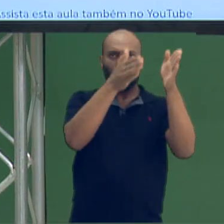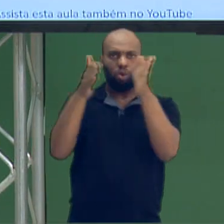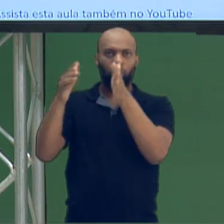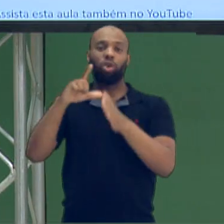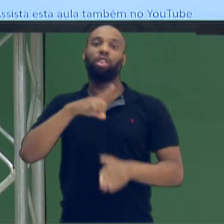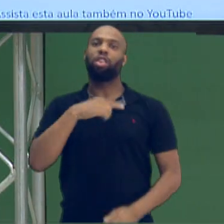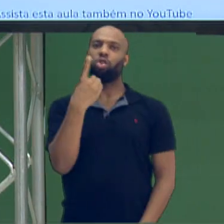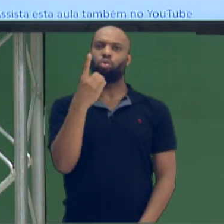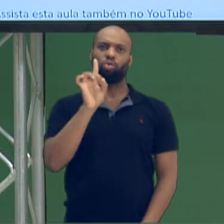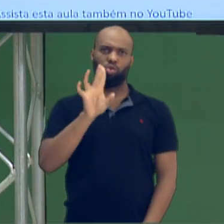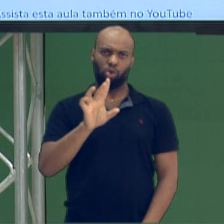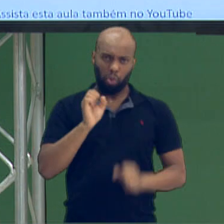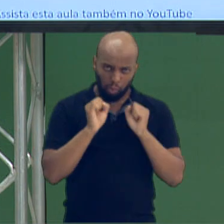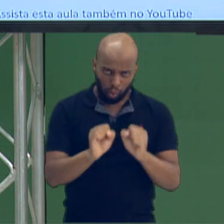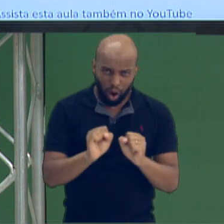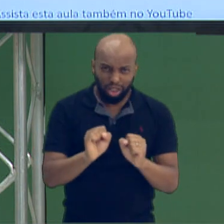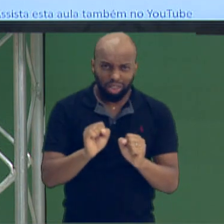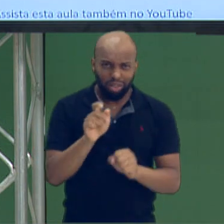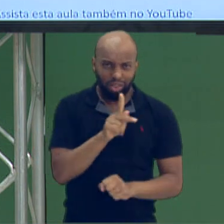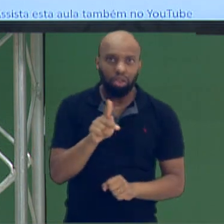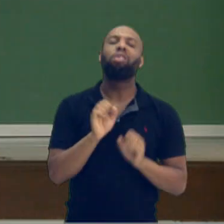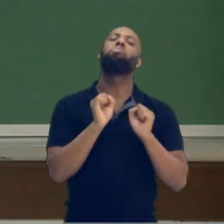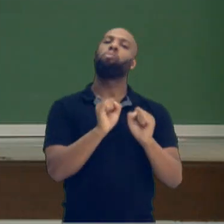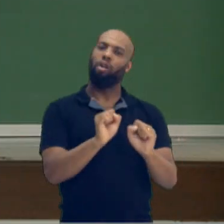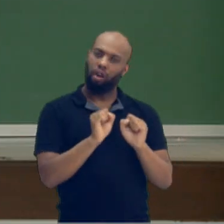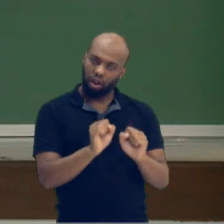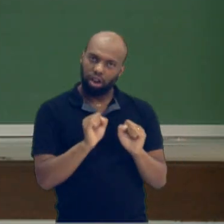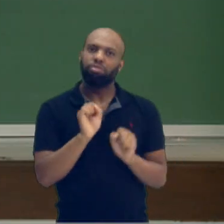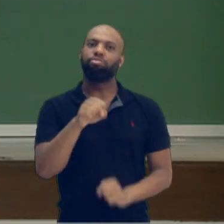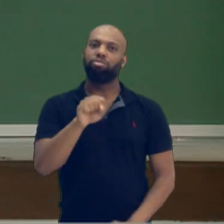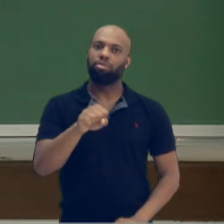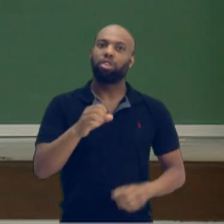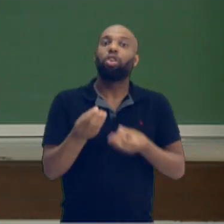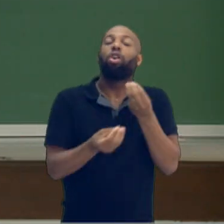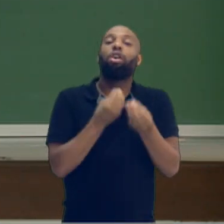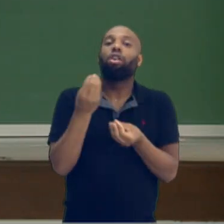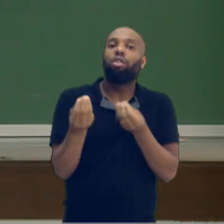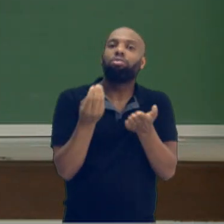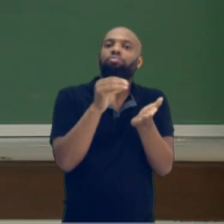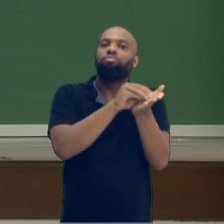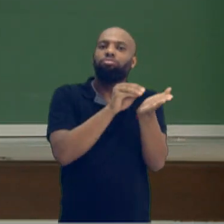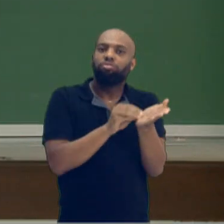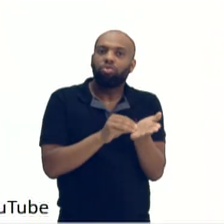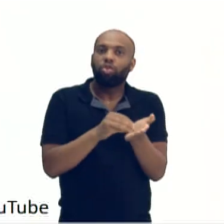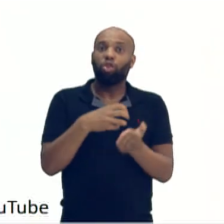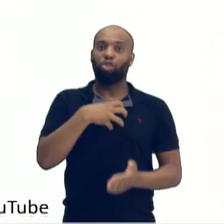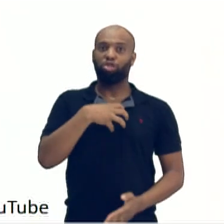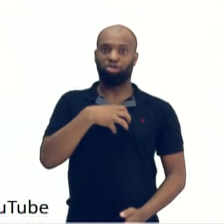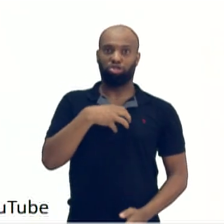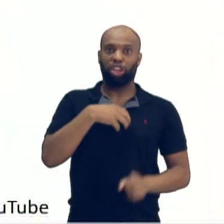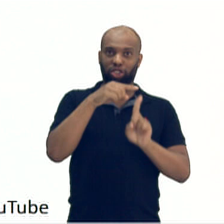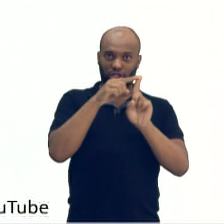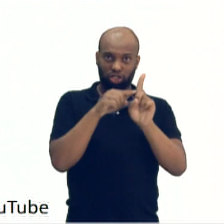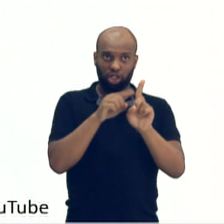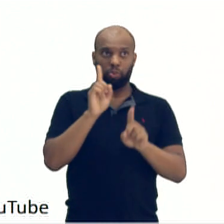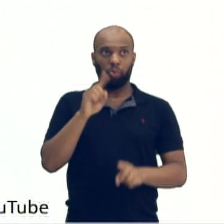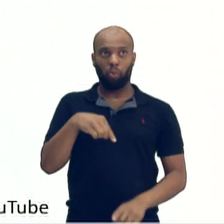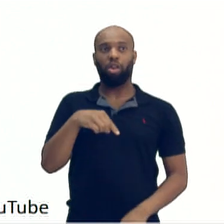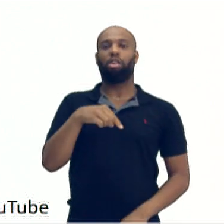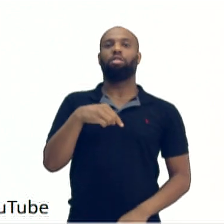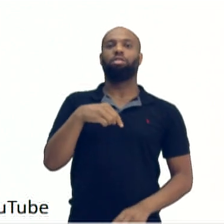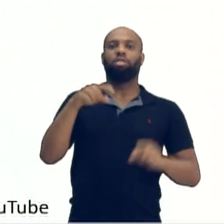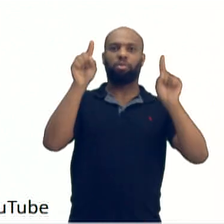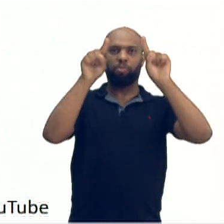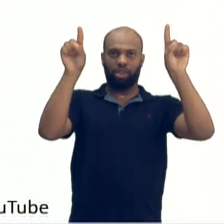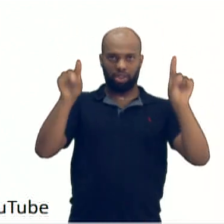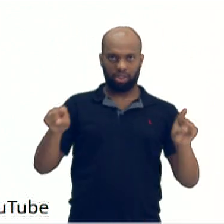uma. Pode acontecer isso? Pode acontecer, tá certo? Então, como que a gente vai escrever a determinação da ordem dessa matriz? É uma matriz 4